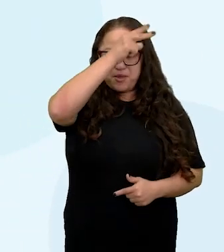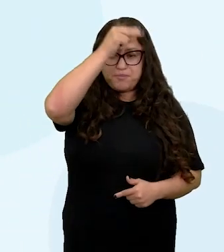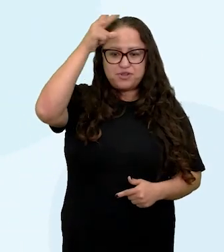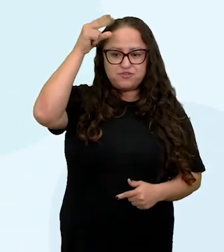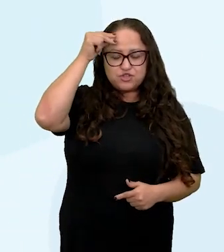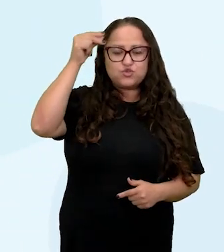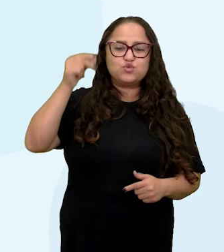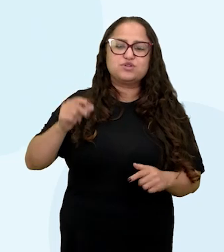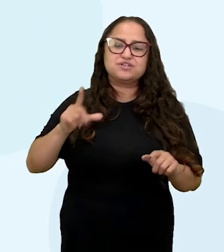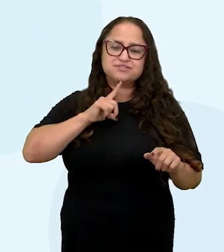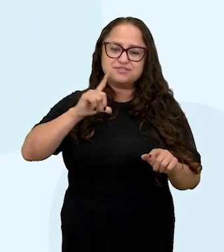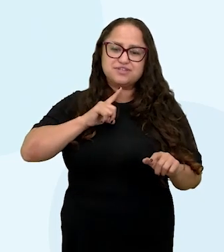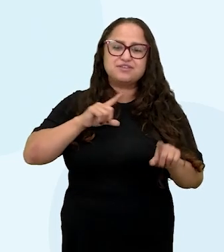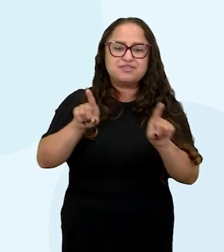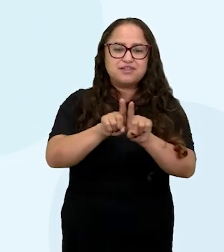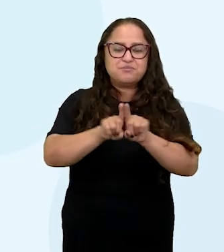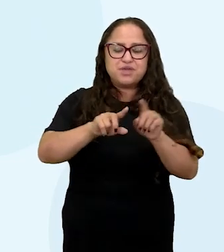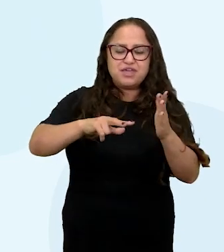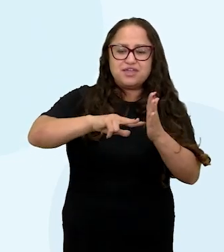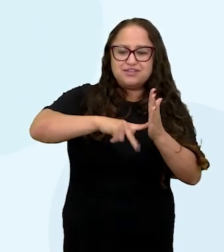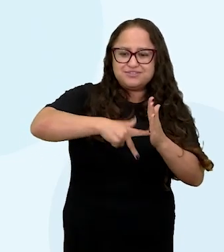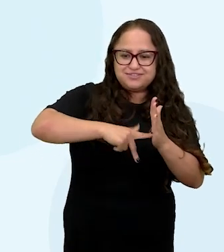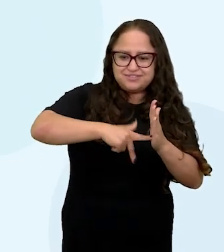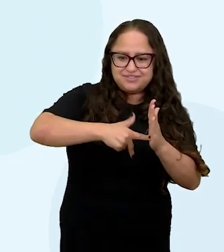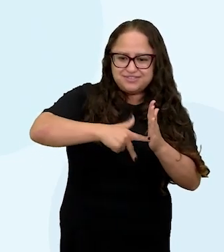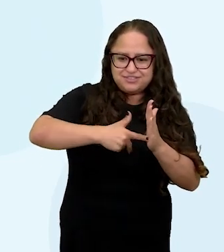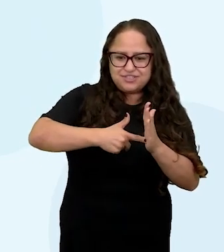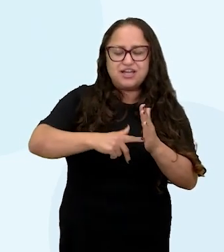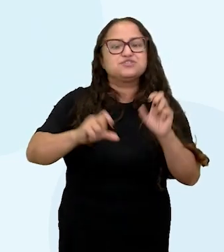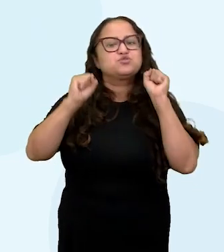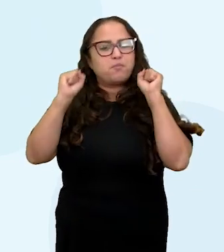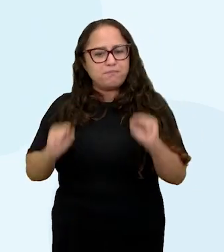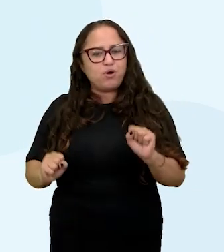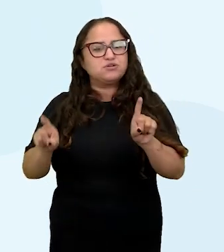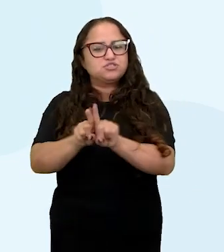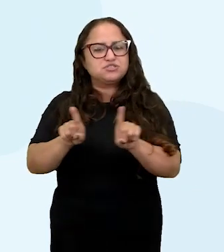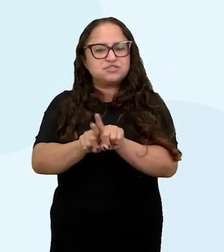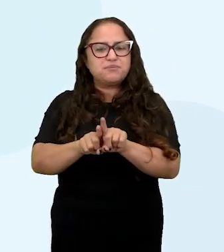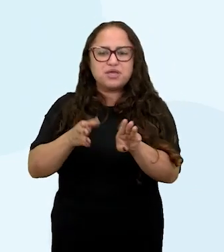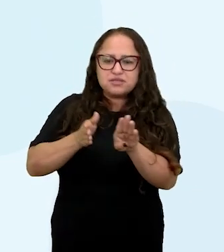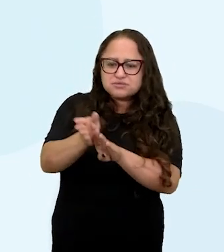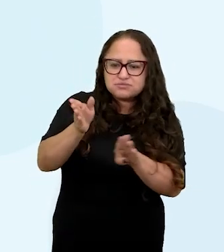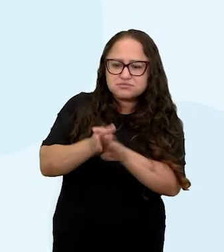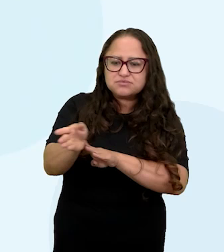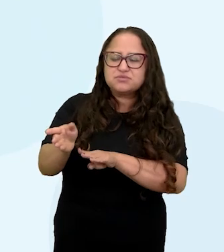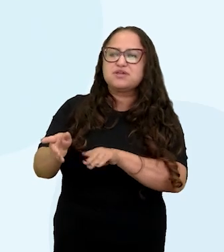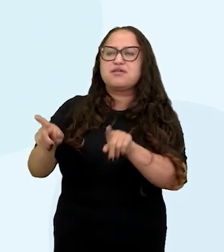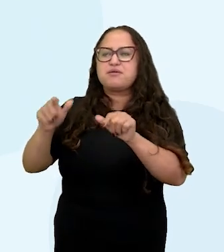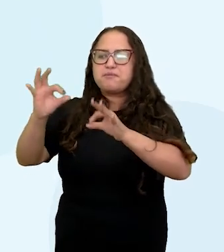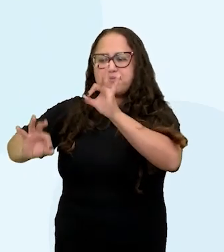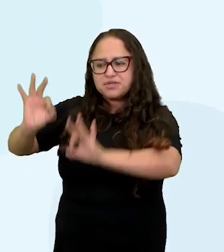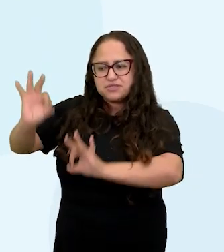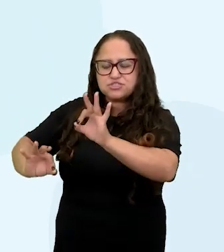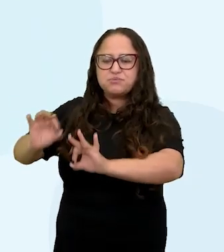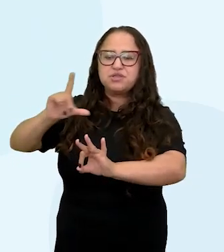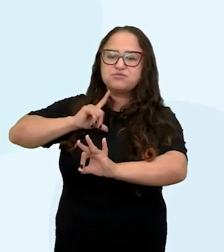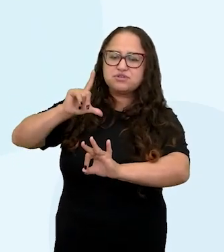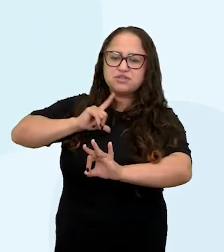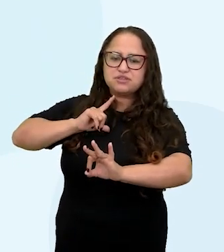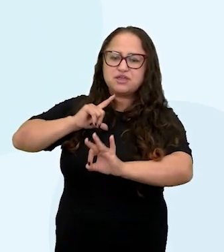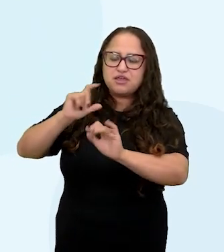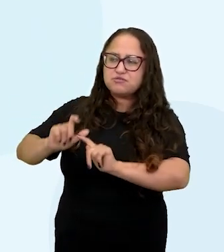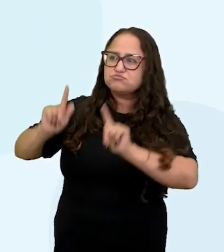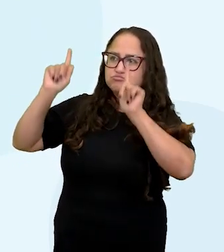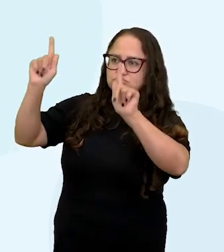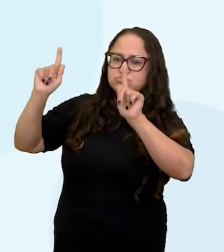órgãos governamentais e sindicatos, né? E ele pode atuar também como consultor em planejamento e marketing de campanhas, né? Ou